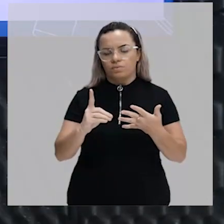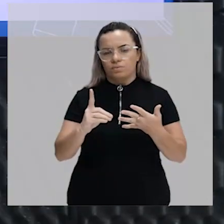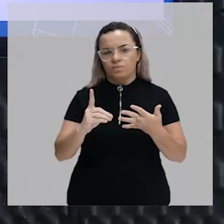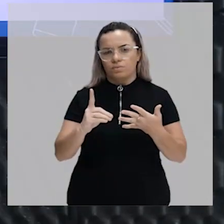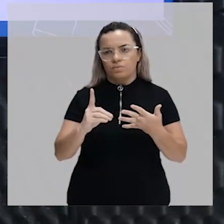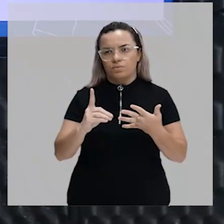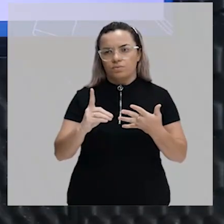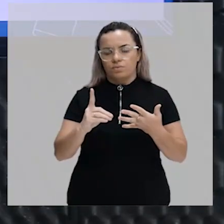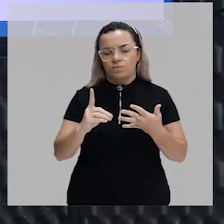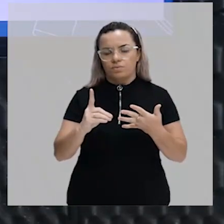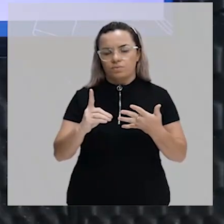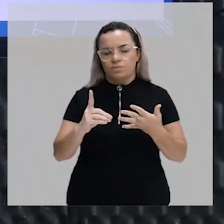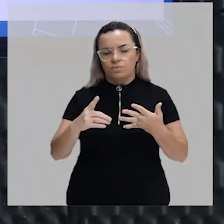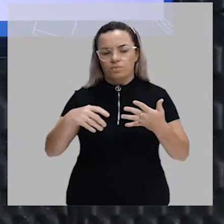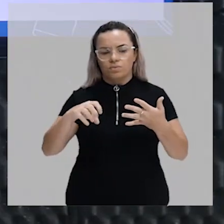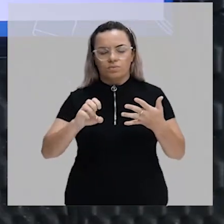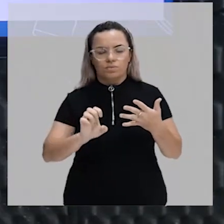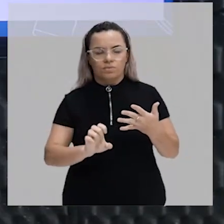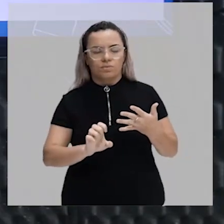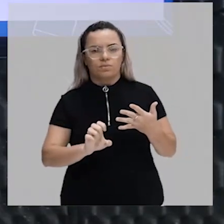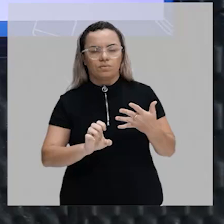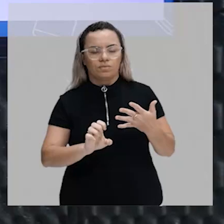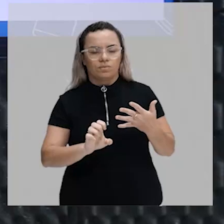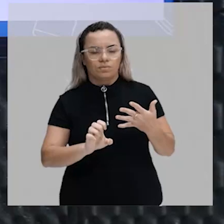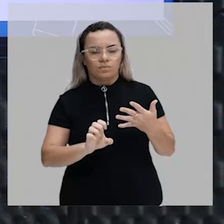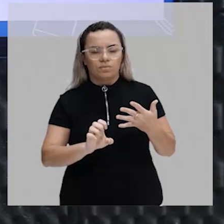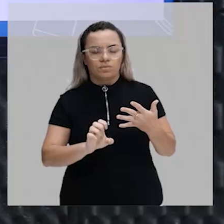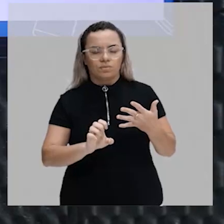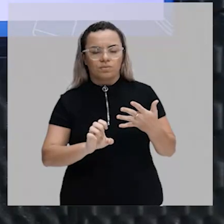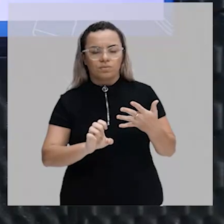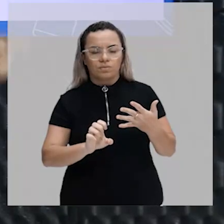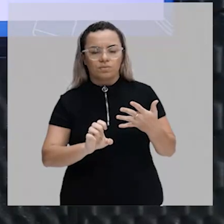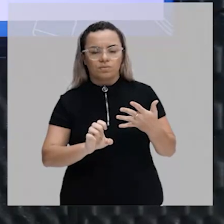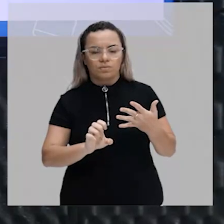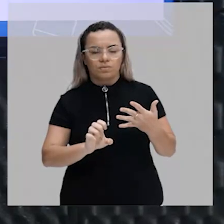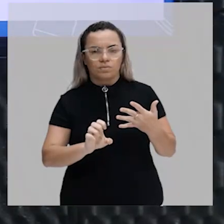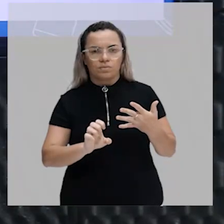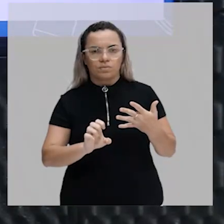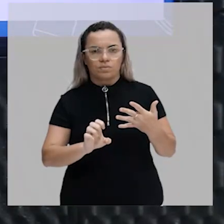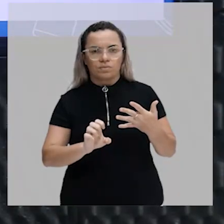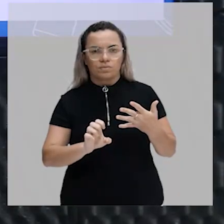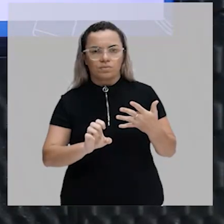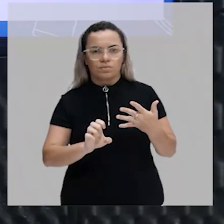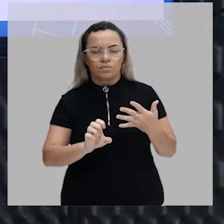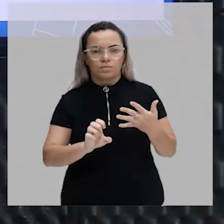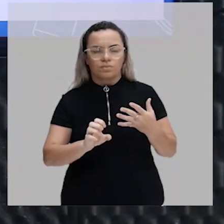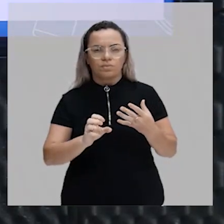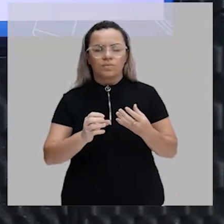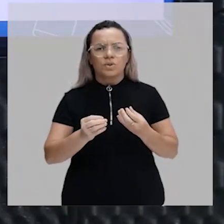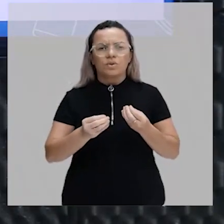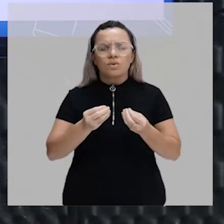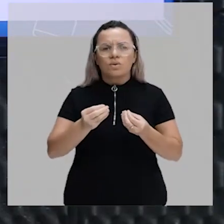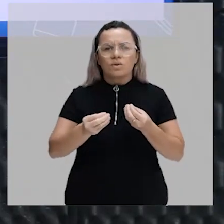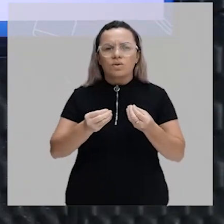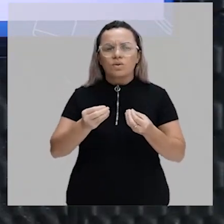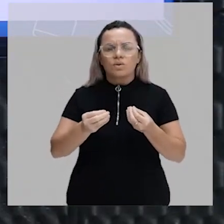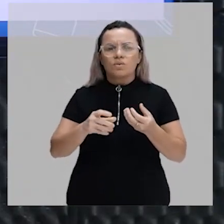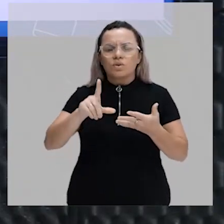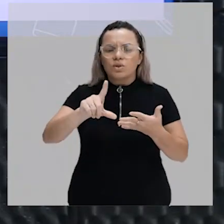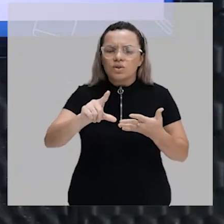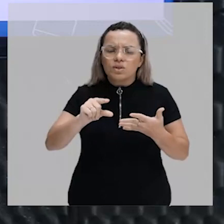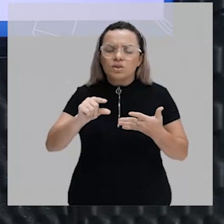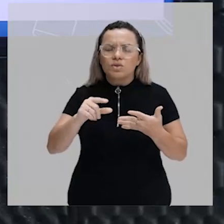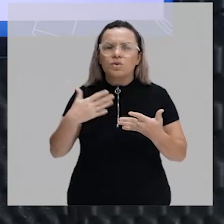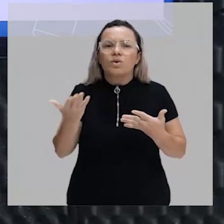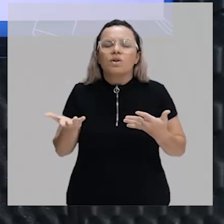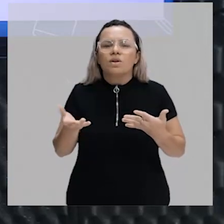atividades intelectuais ou vocação religiosa manifesta na aproximação com fé cristã. O que você marcaria numa questão como